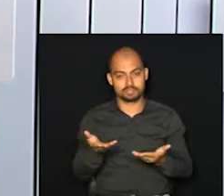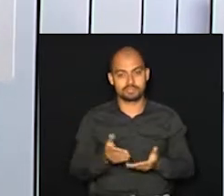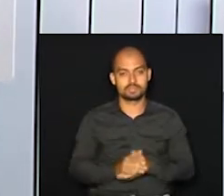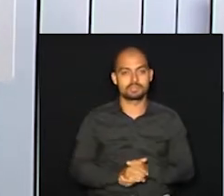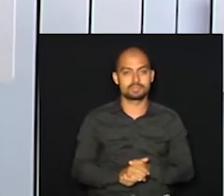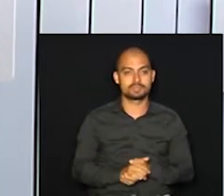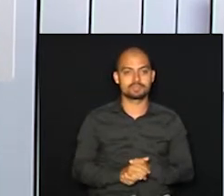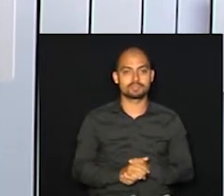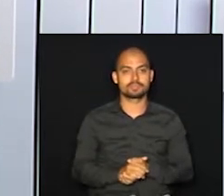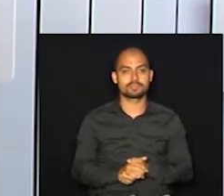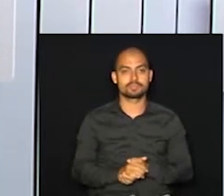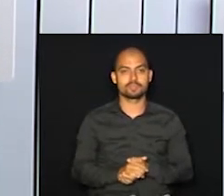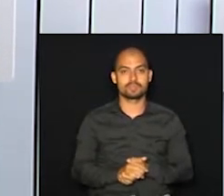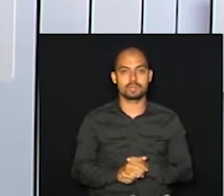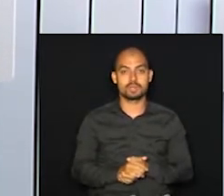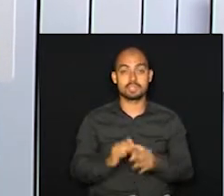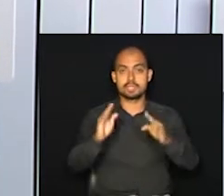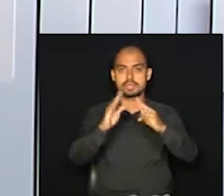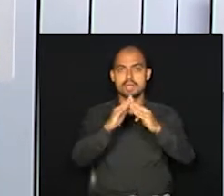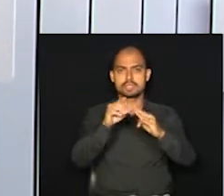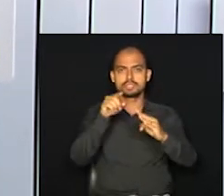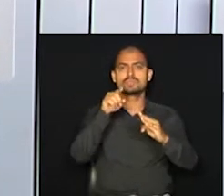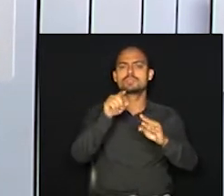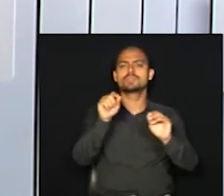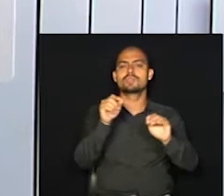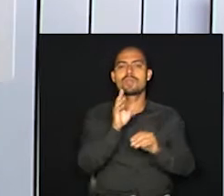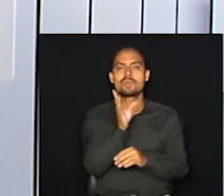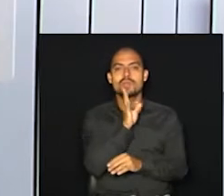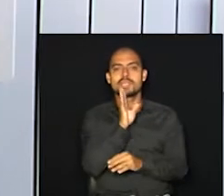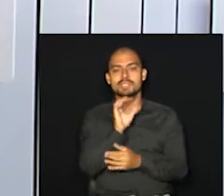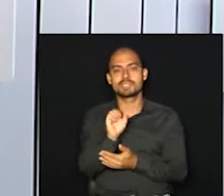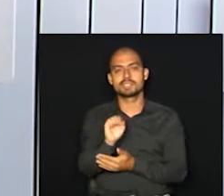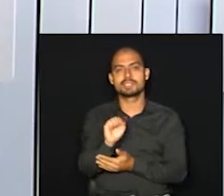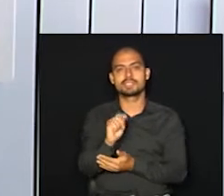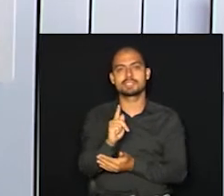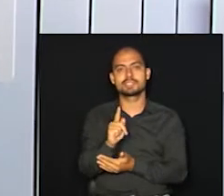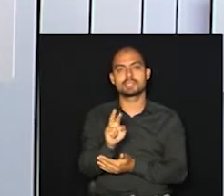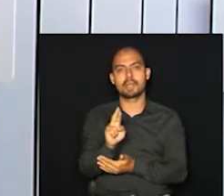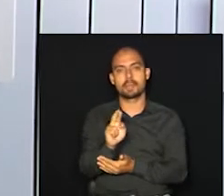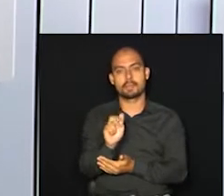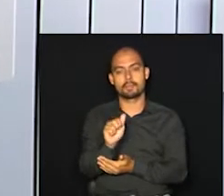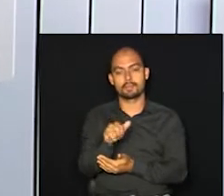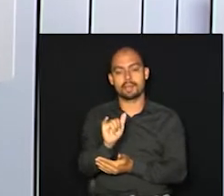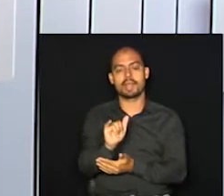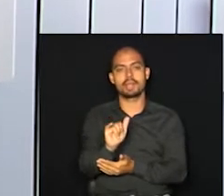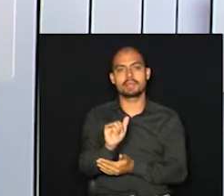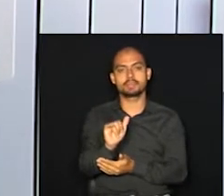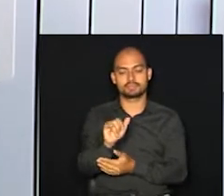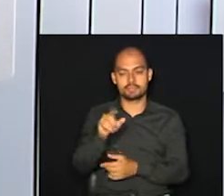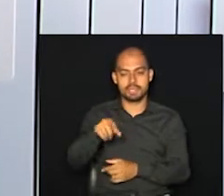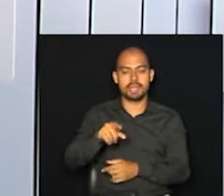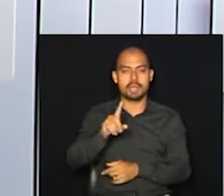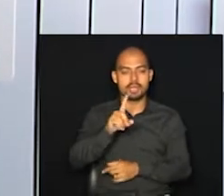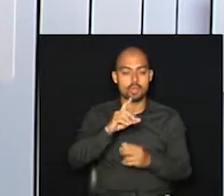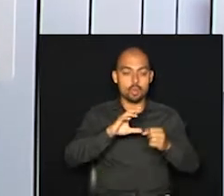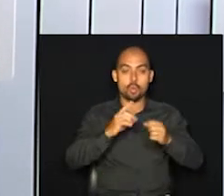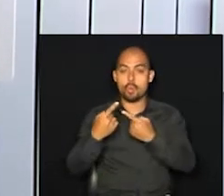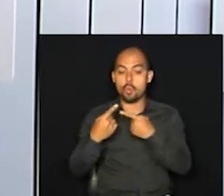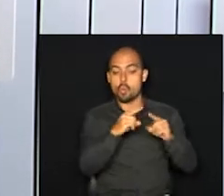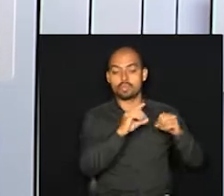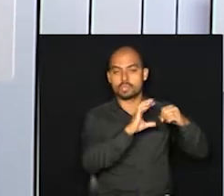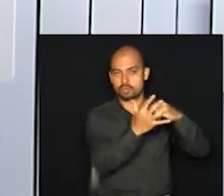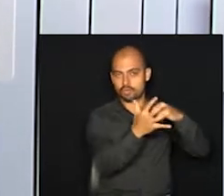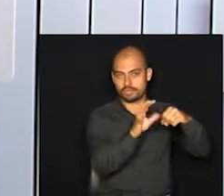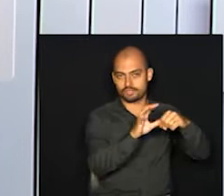só, agora você de casa vai conhecer o Spraykov, que neutraliza o novo coronavírus por 48